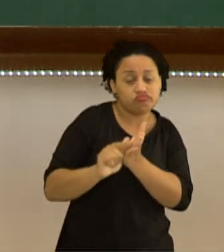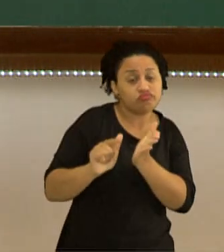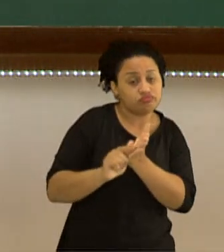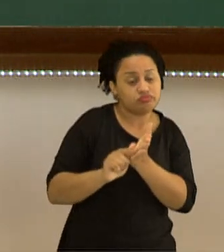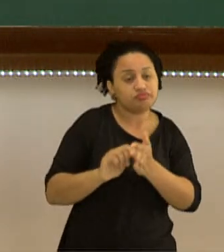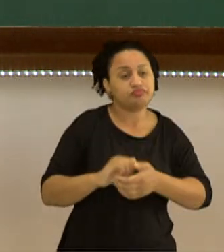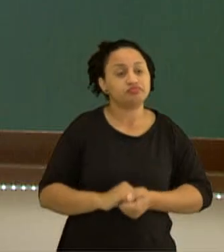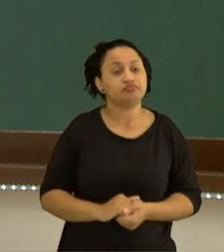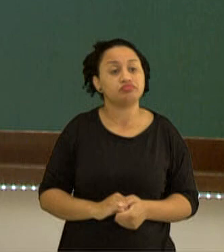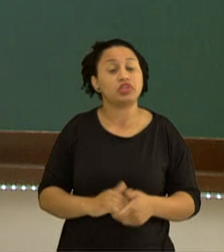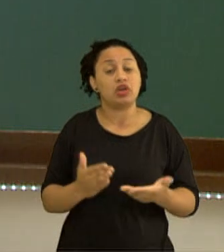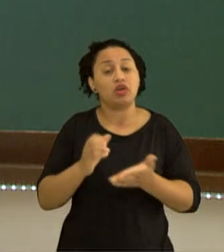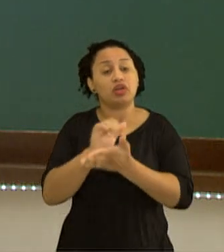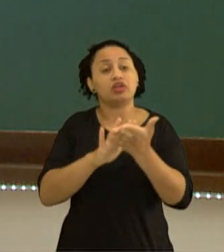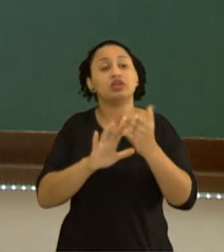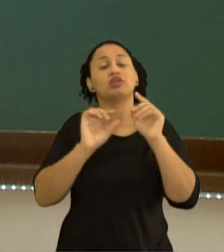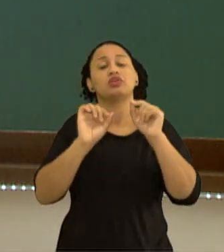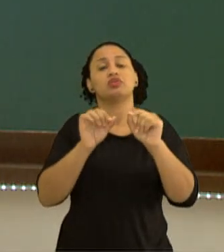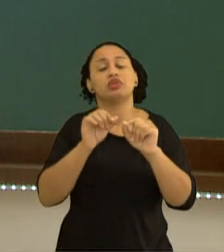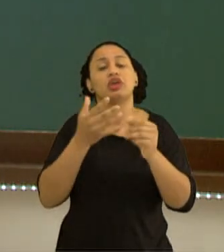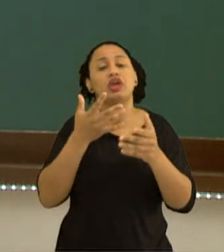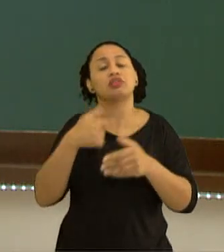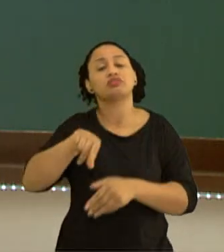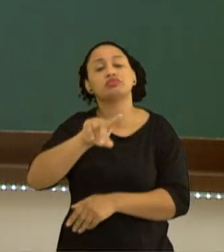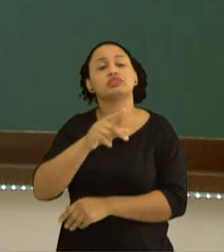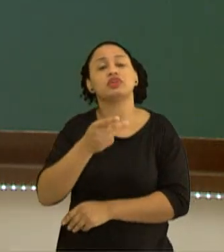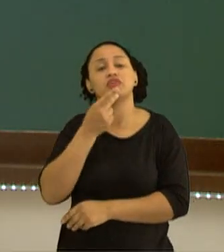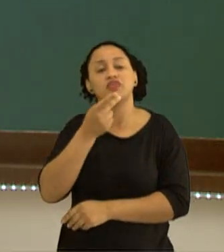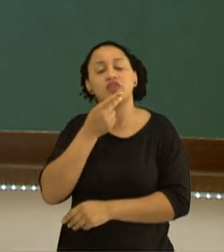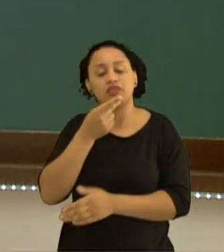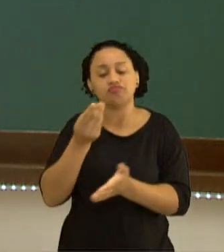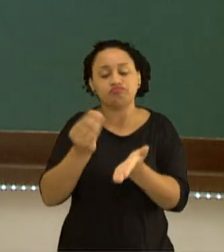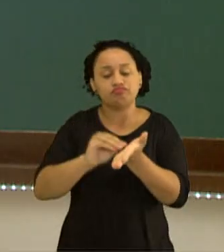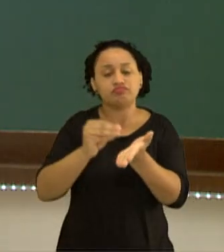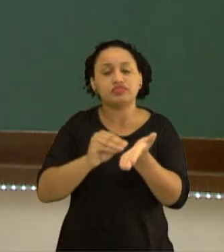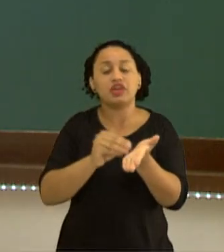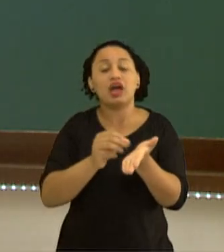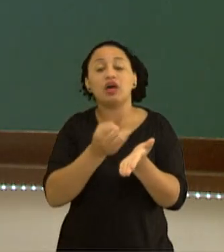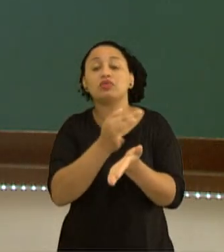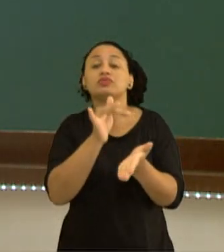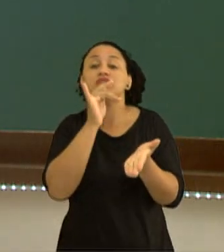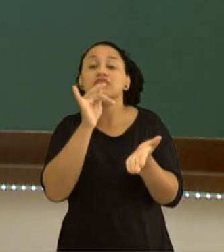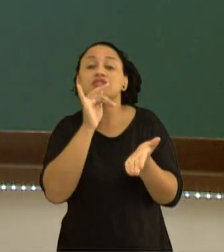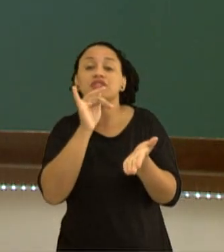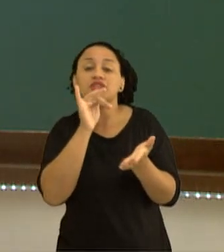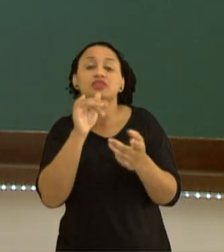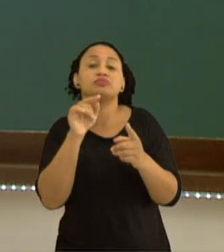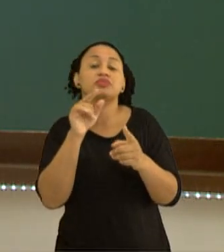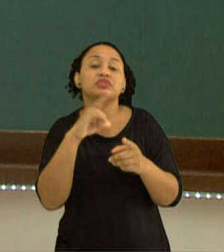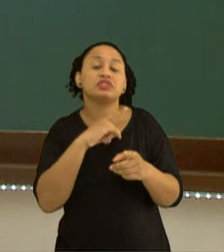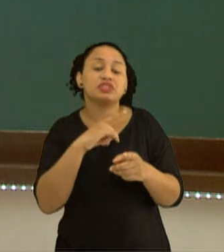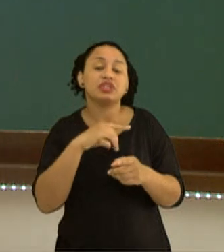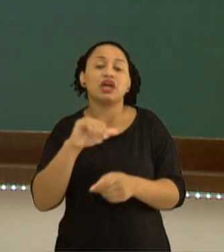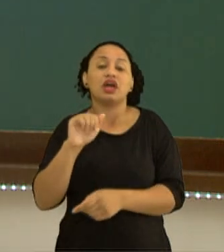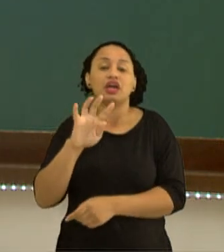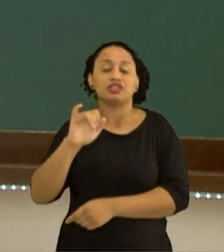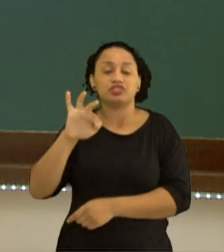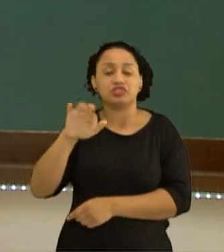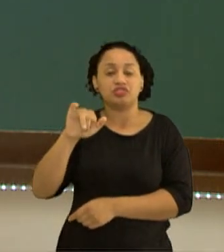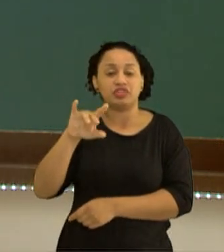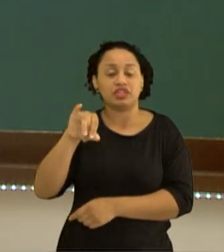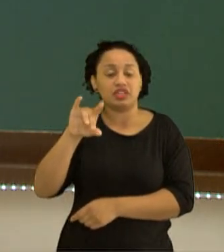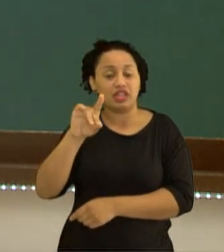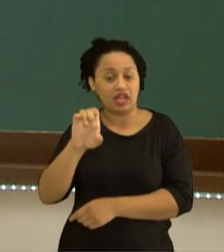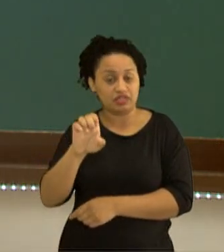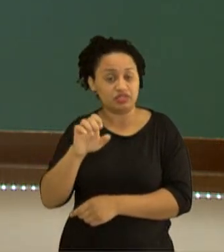Então, agora a atividade é a seguinte, eu quero que vocês citem aí no caderno exemplos de atividade física que